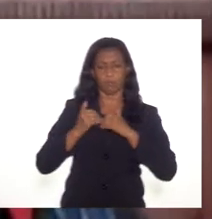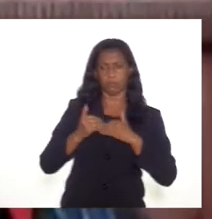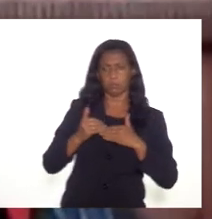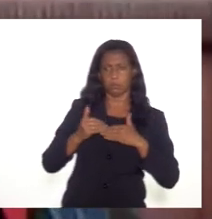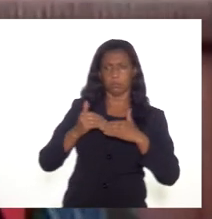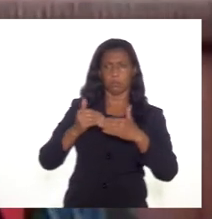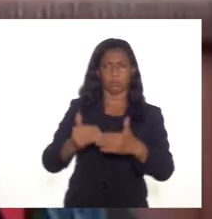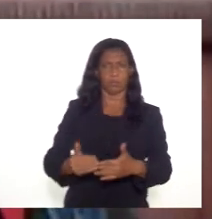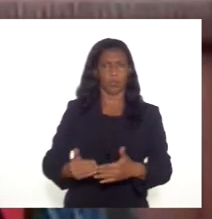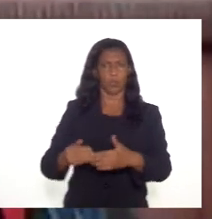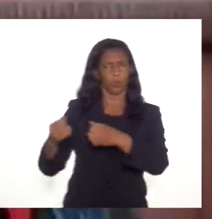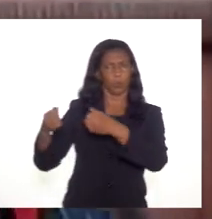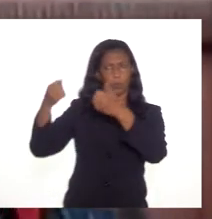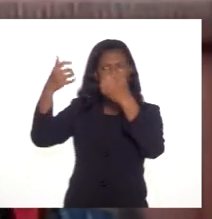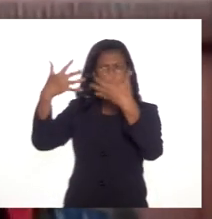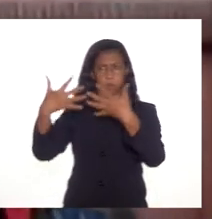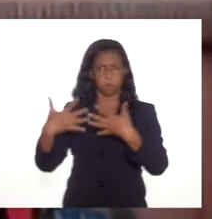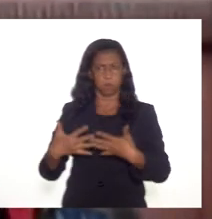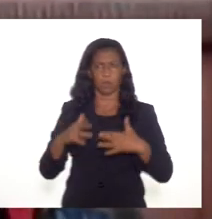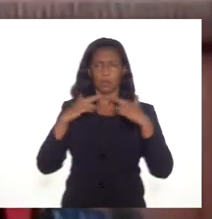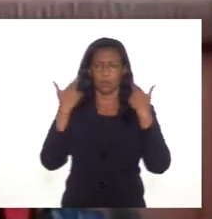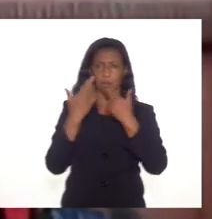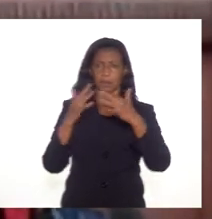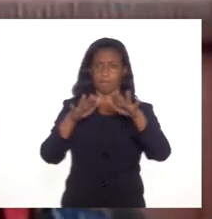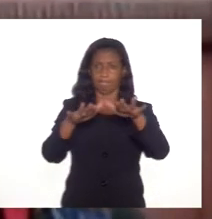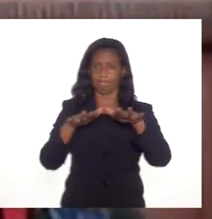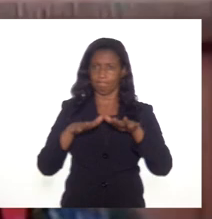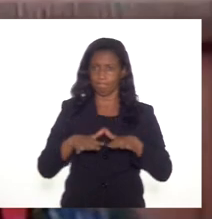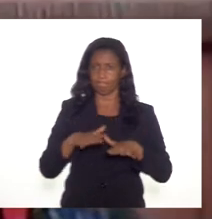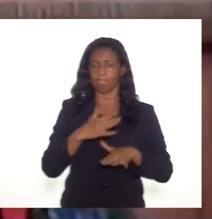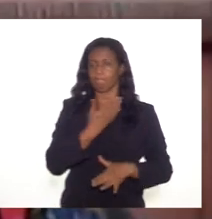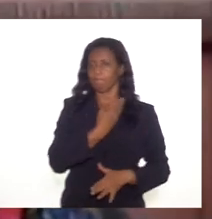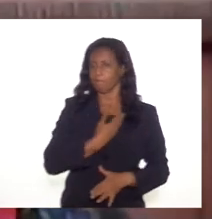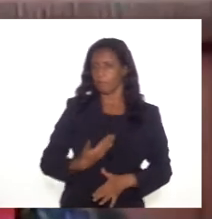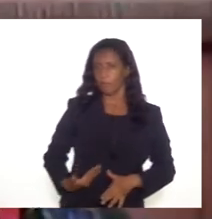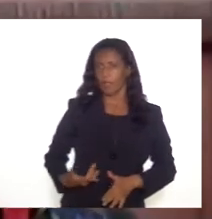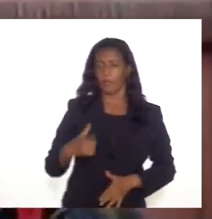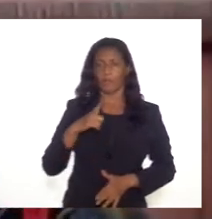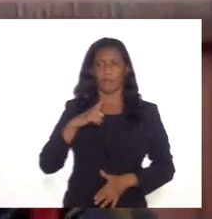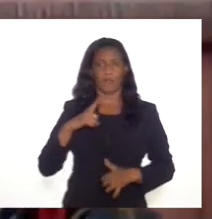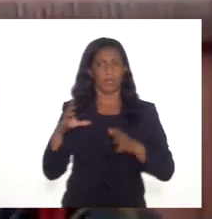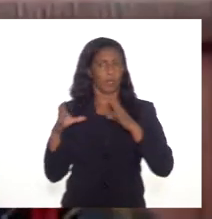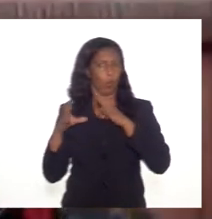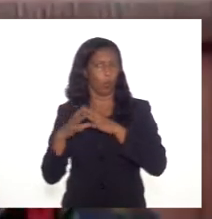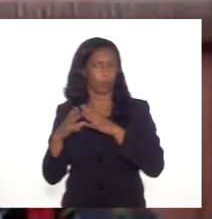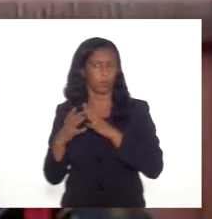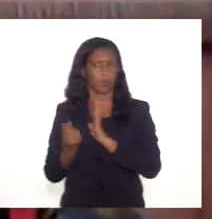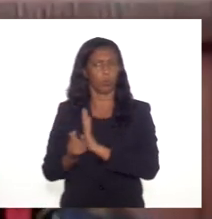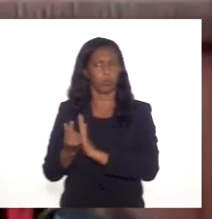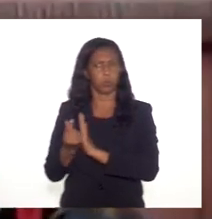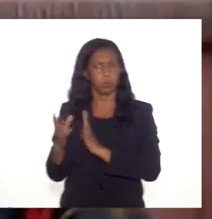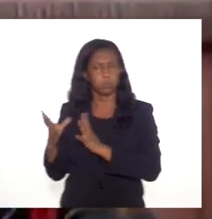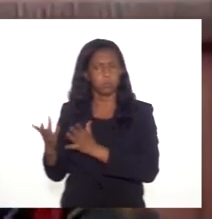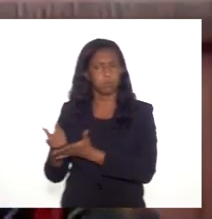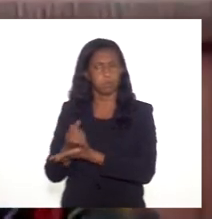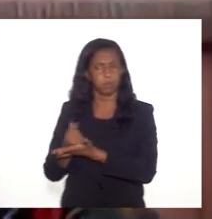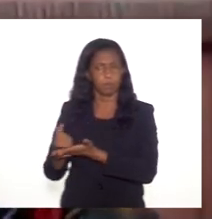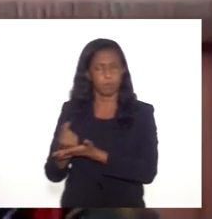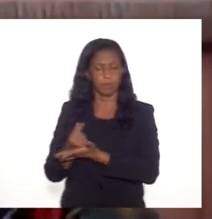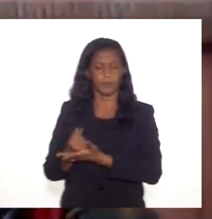vem sendo amealhado nas audiências públicas feitas pela Comissão de Tributação e outras aqui.